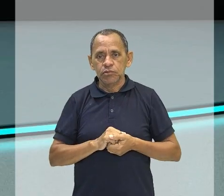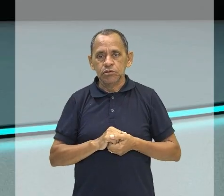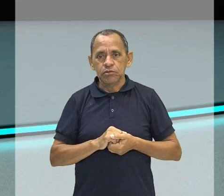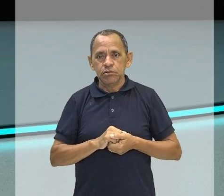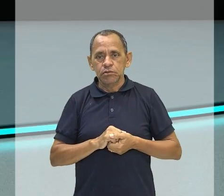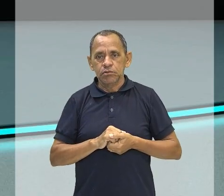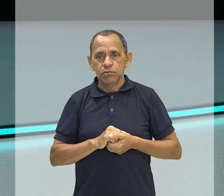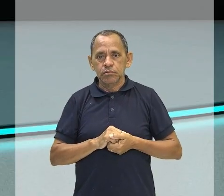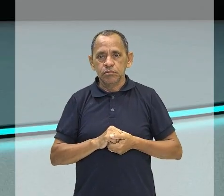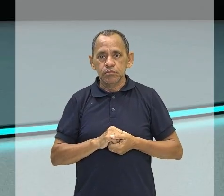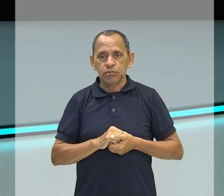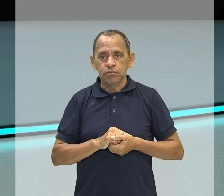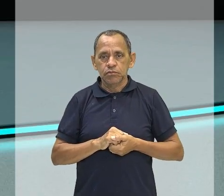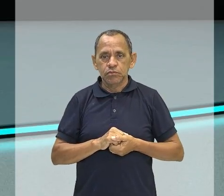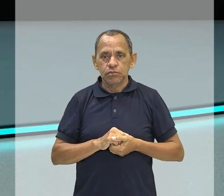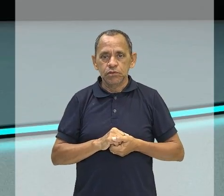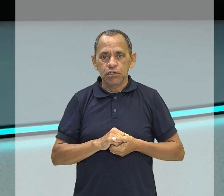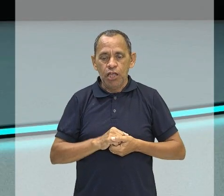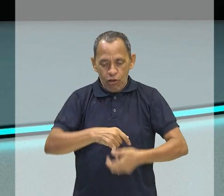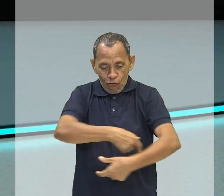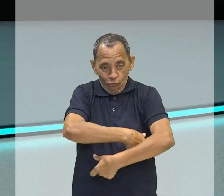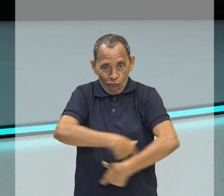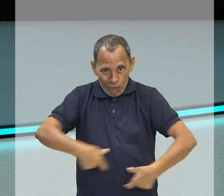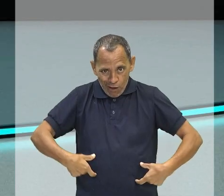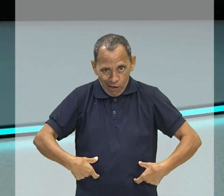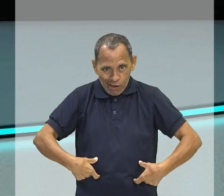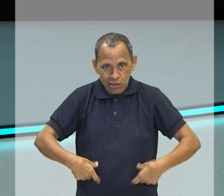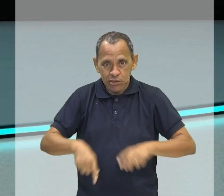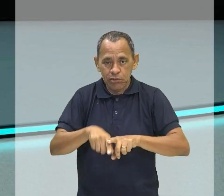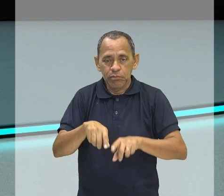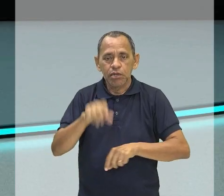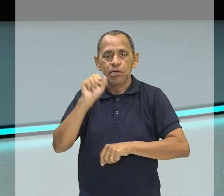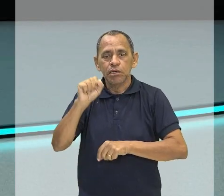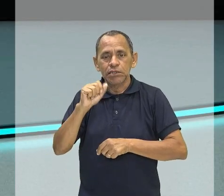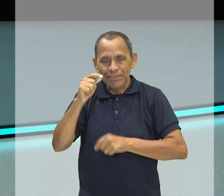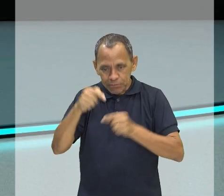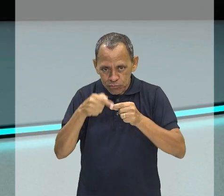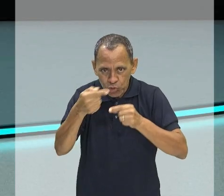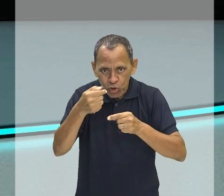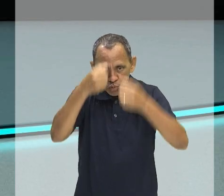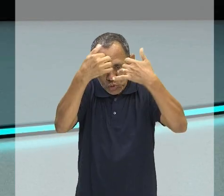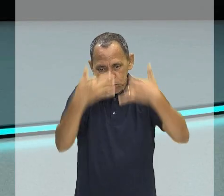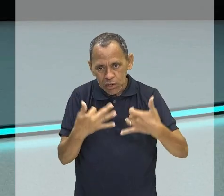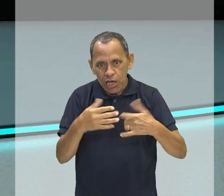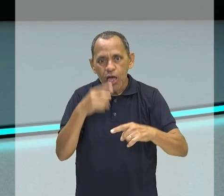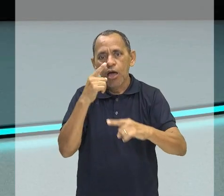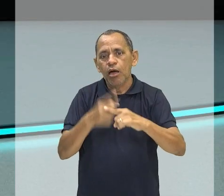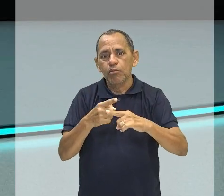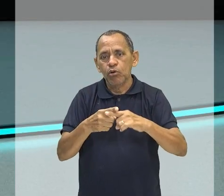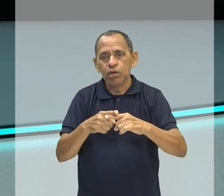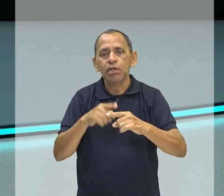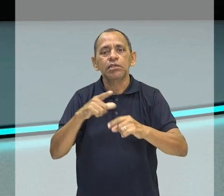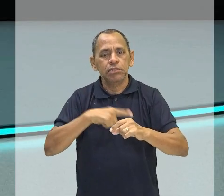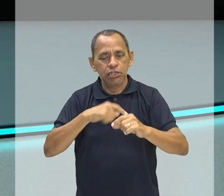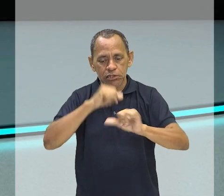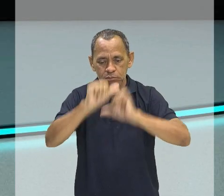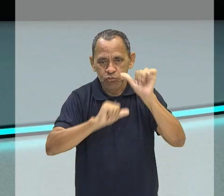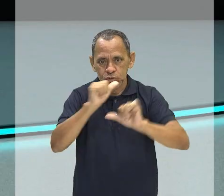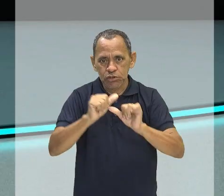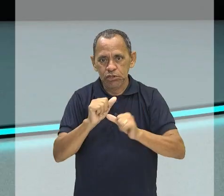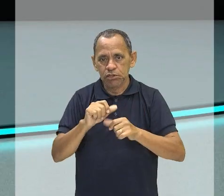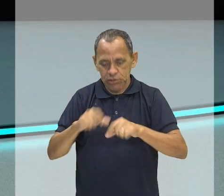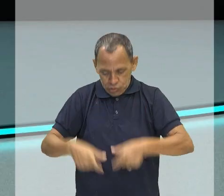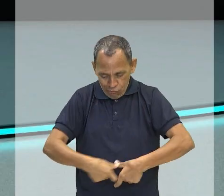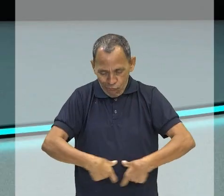faixas. E falando em faixa, daqui a pouquinho vocês irão saber o porquê dessas mudanças de faixa. O que faz